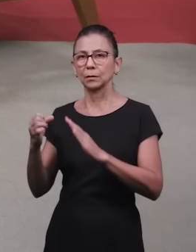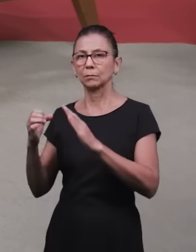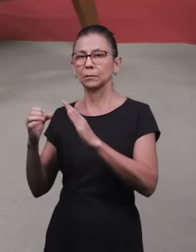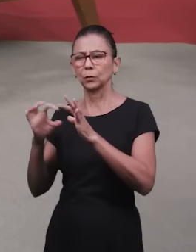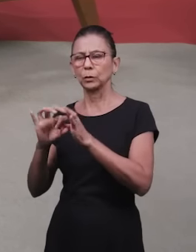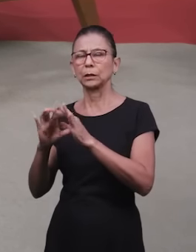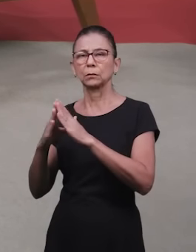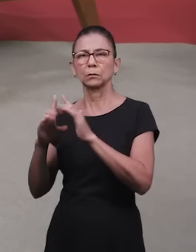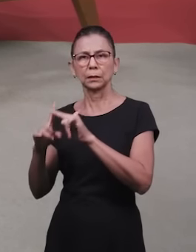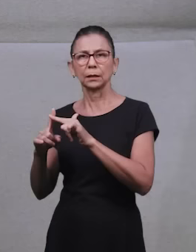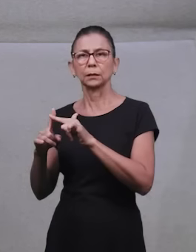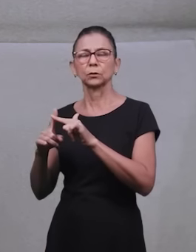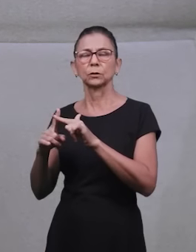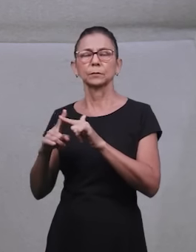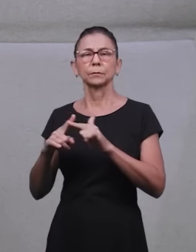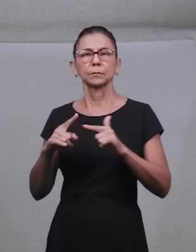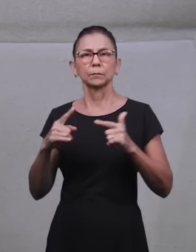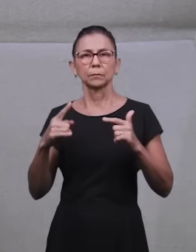Então,